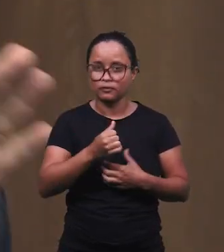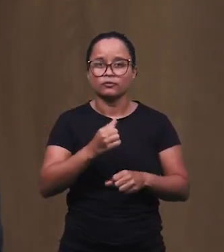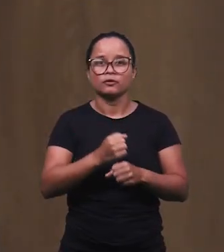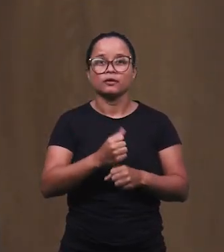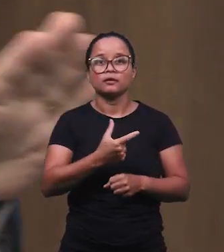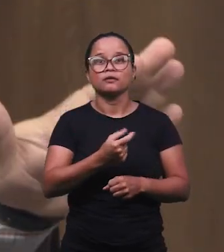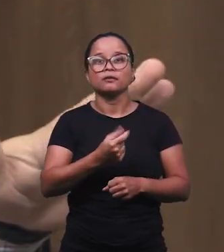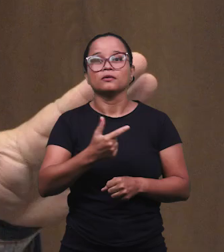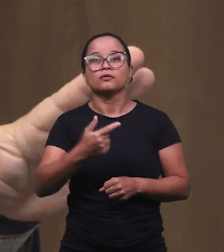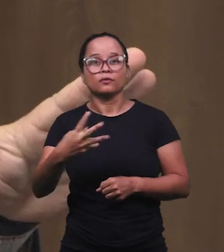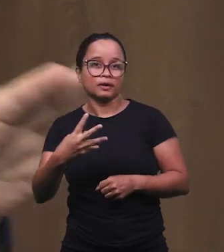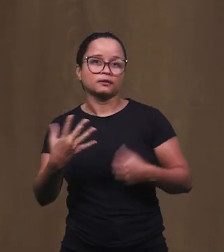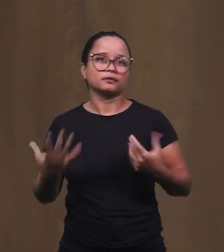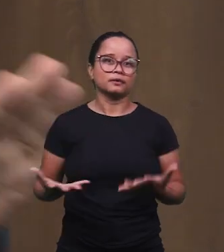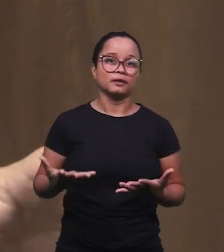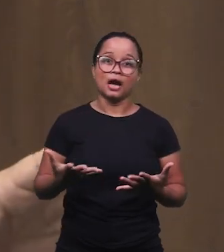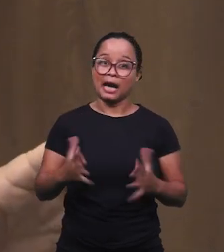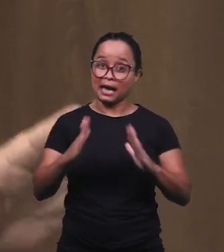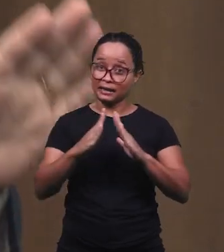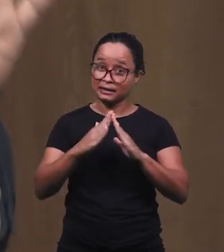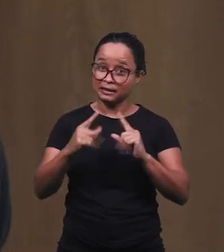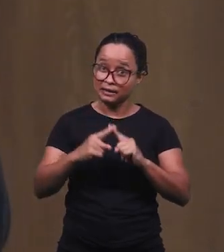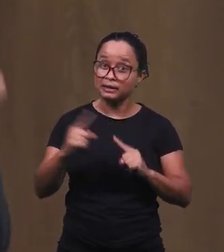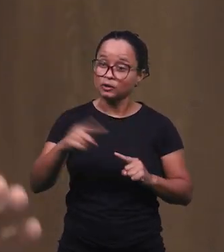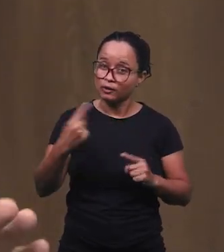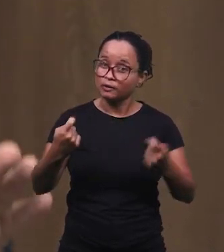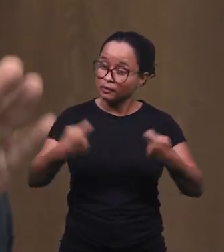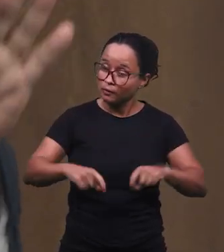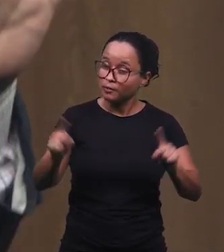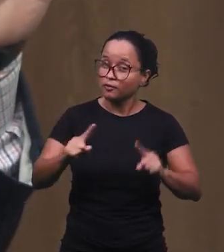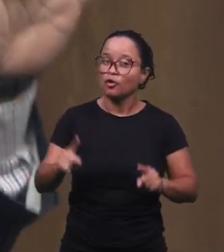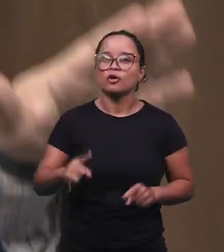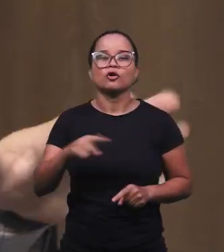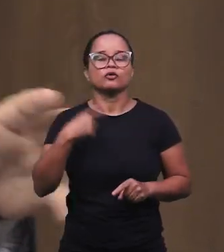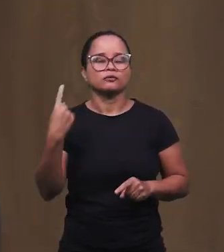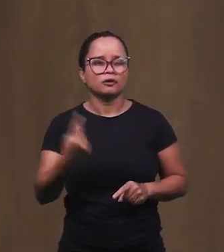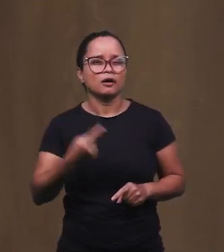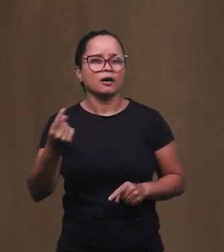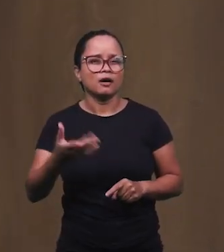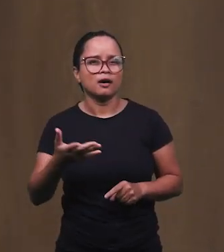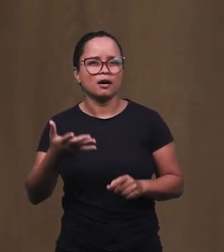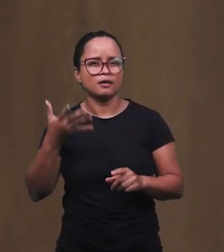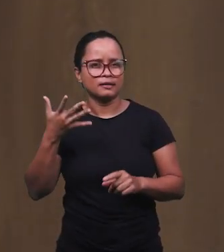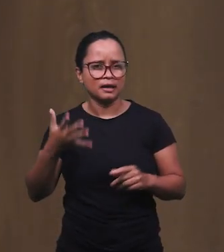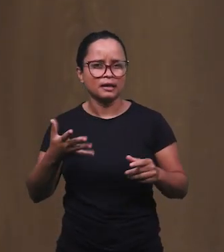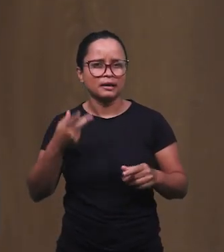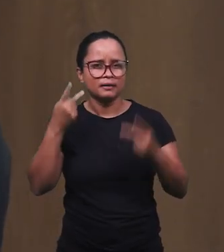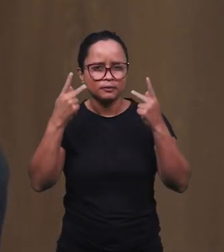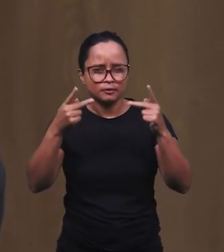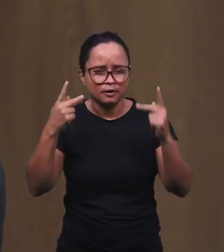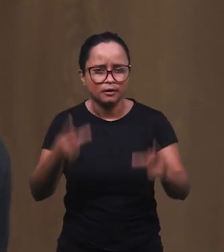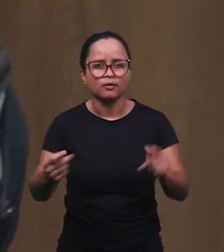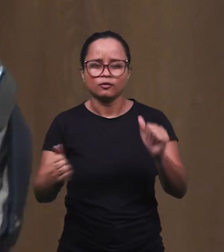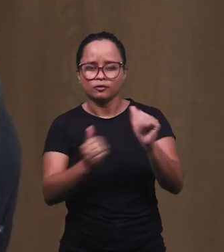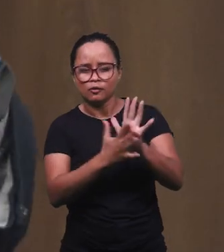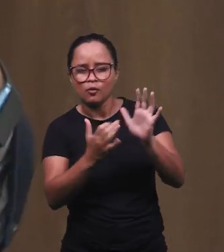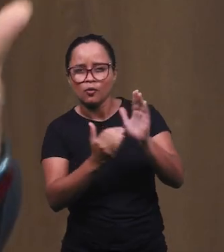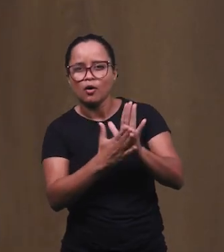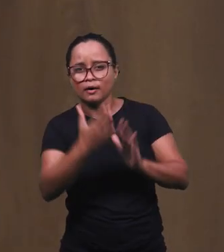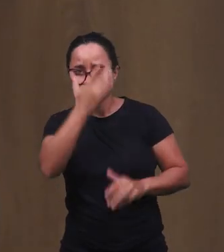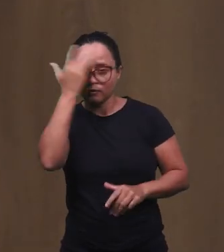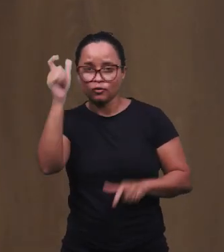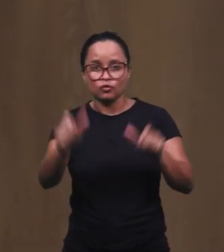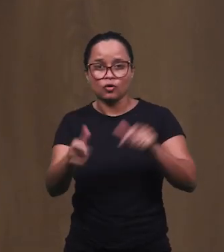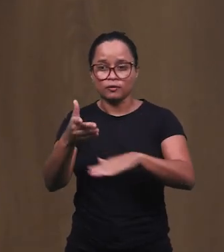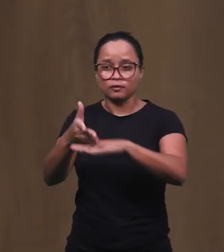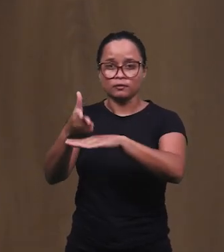nossas igrejas não precisam disso, a nossa mensagem, os nossos louvores, e as pessoas, elas